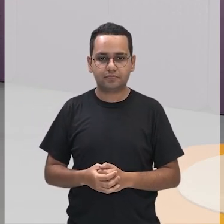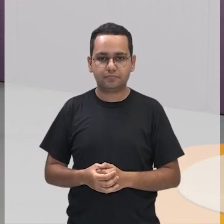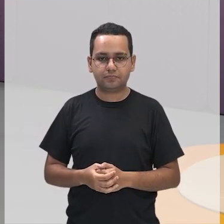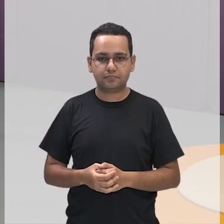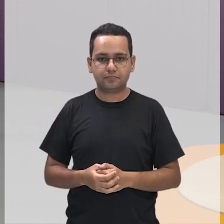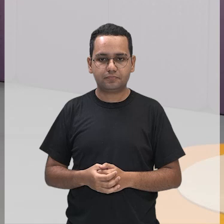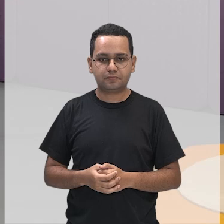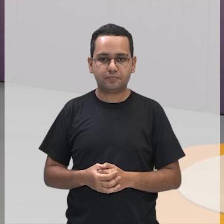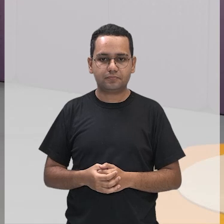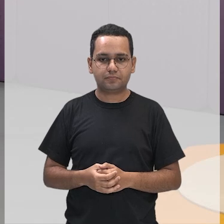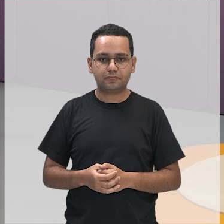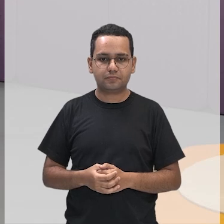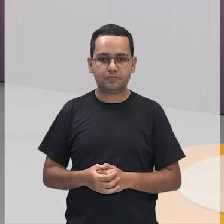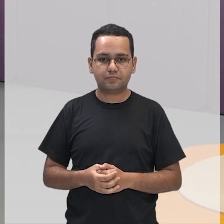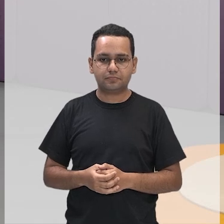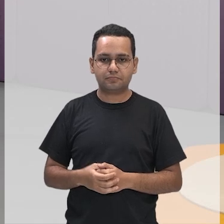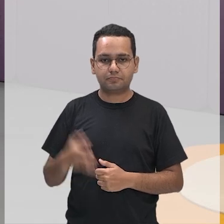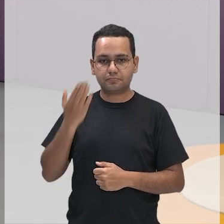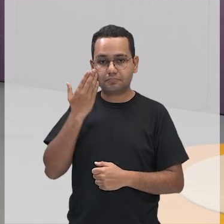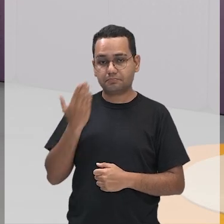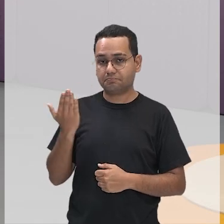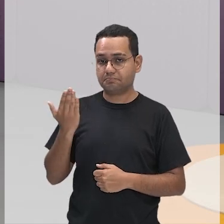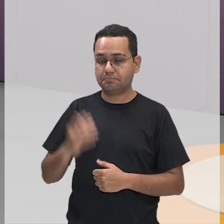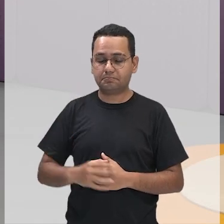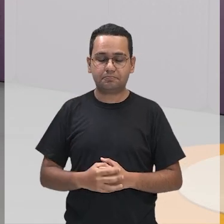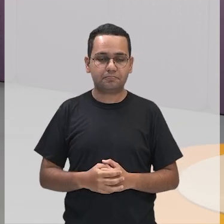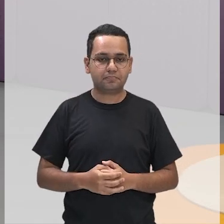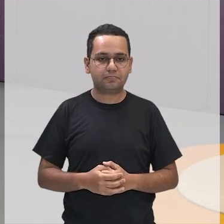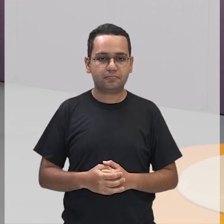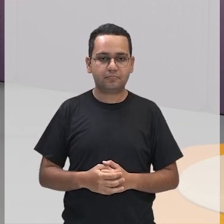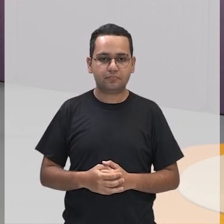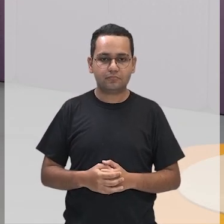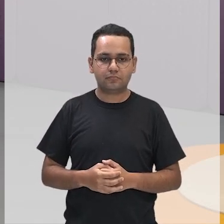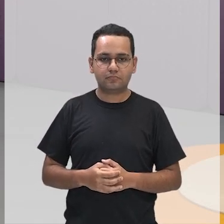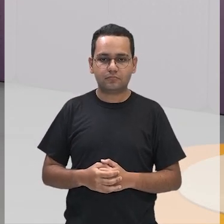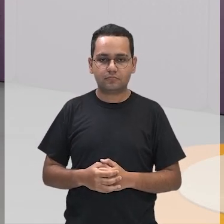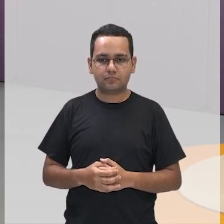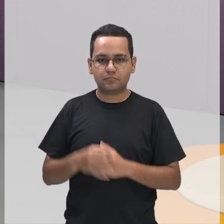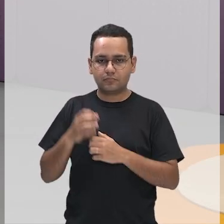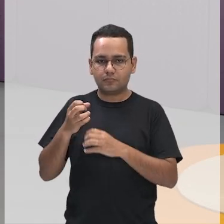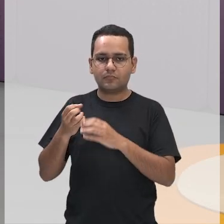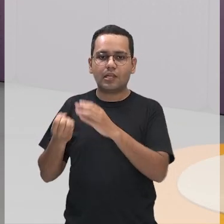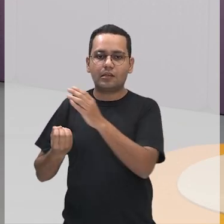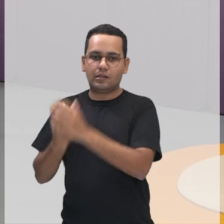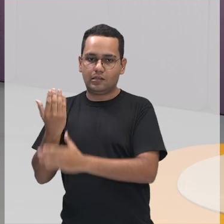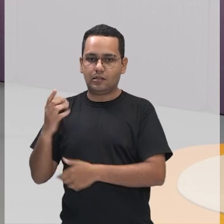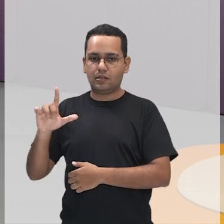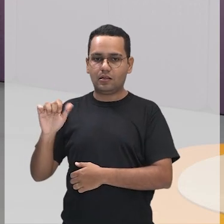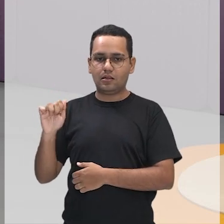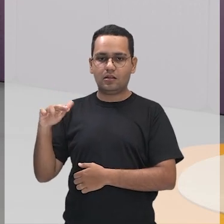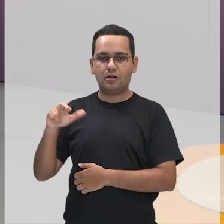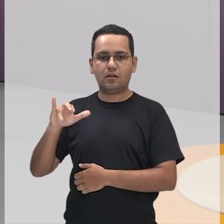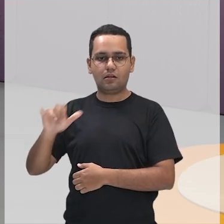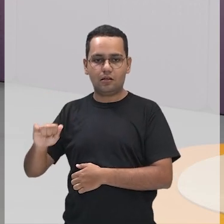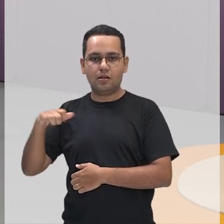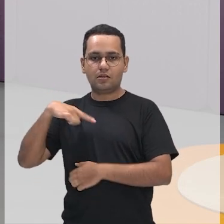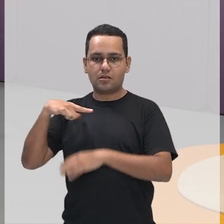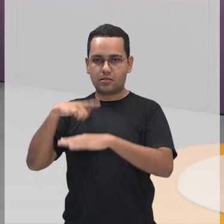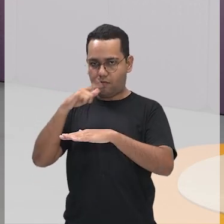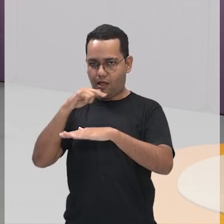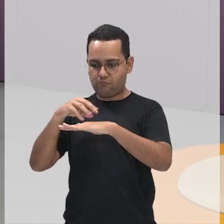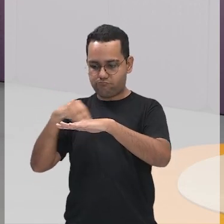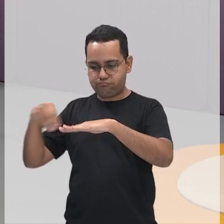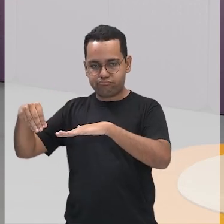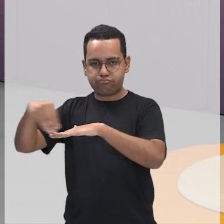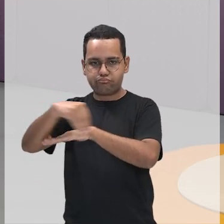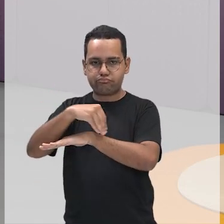de quem, professora? Da cidade de Esparta, né? Fundada lá na Lacônia, na península, então, do Peloponeso,